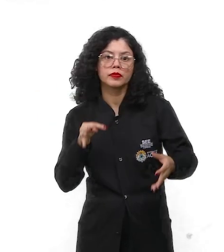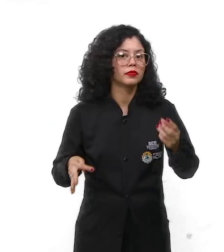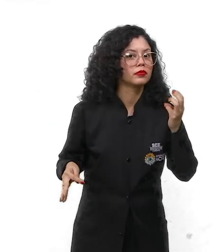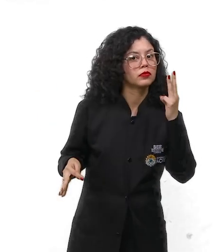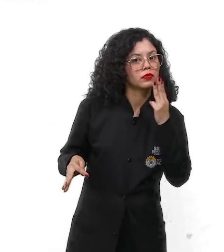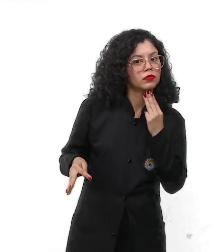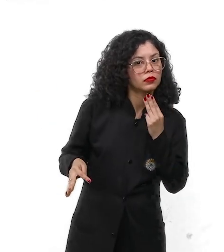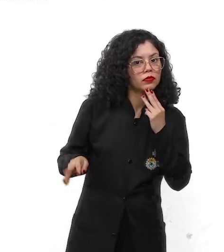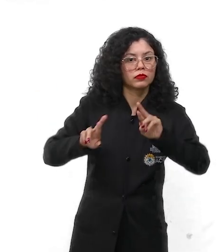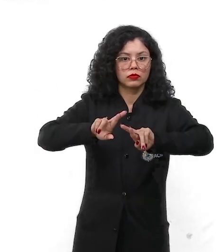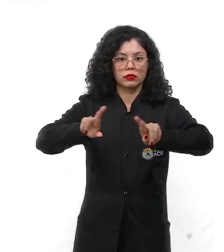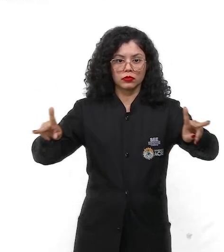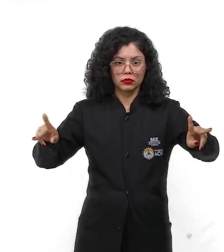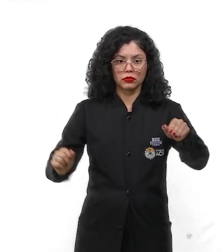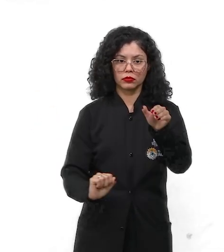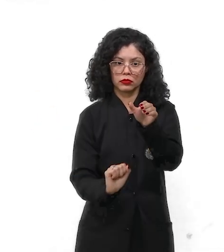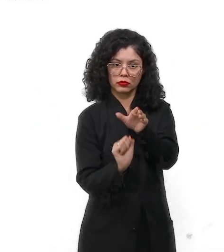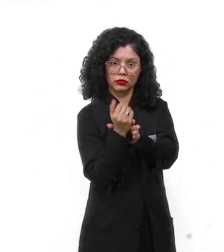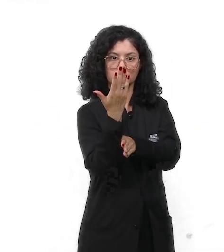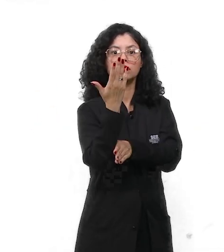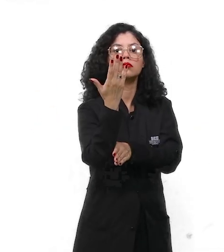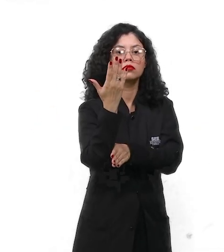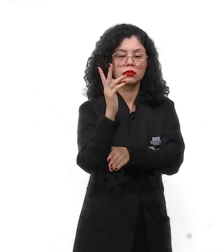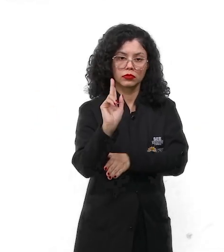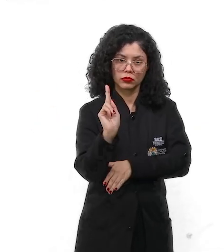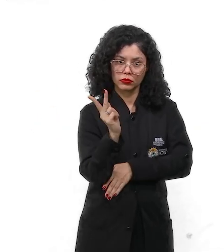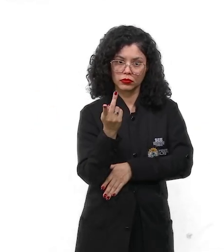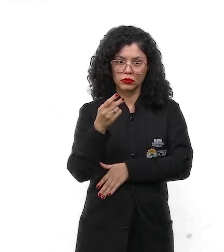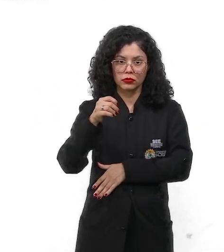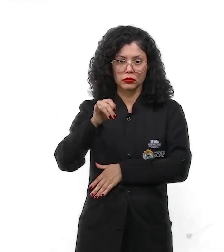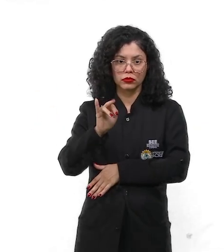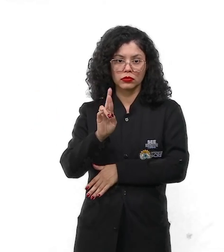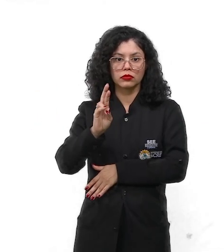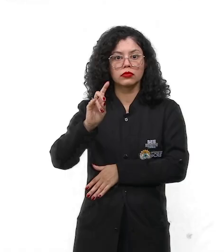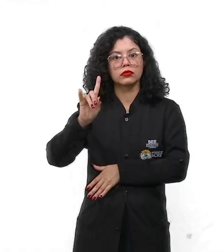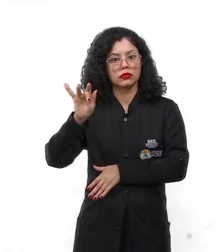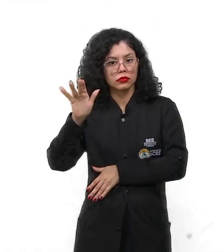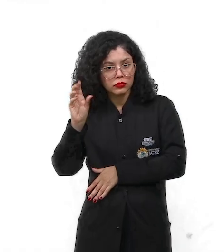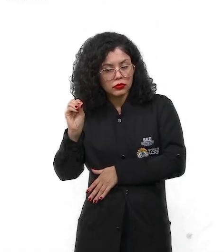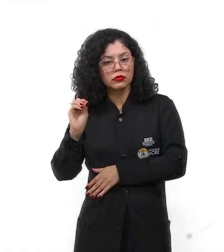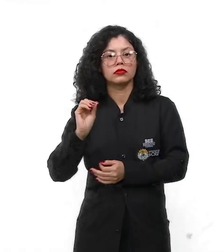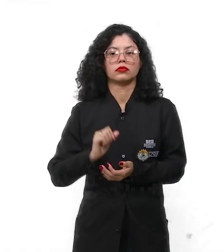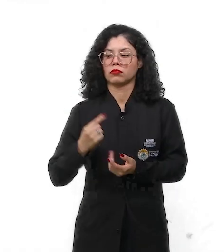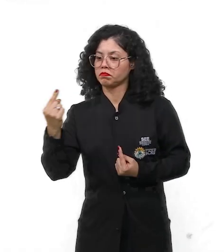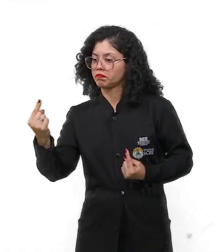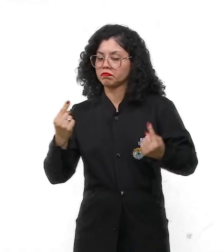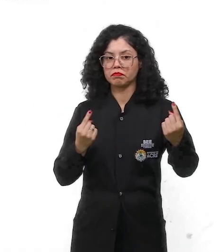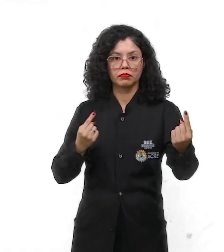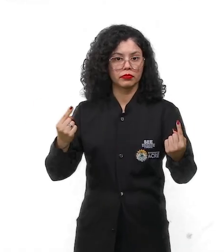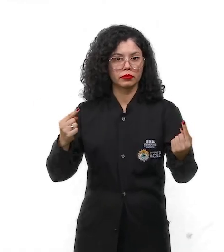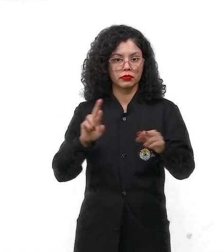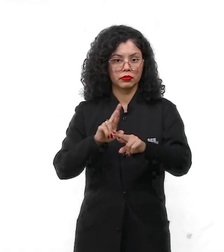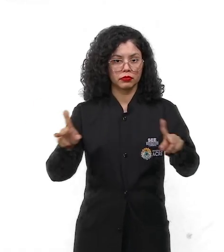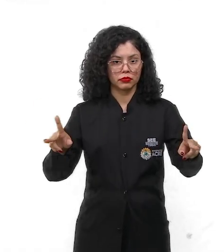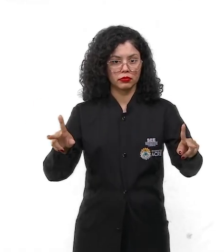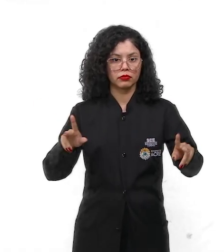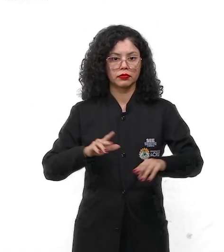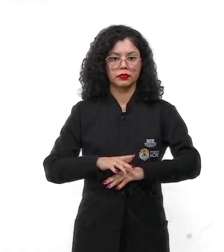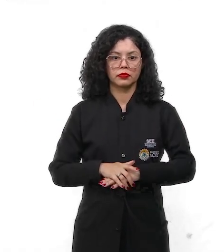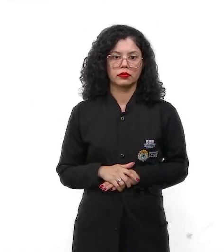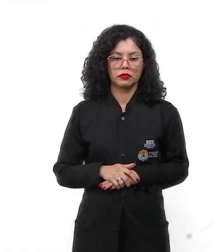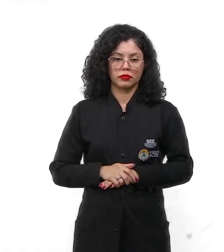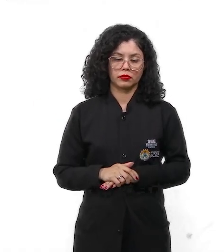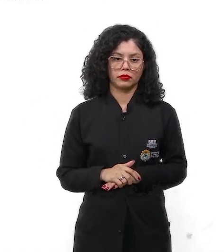E daí surge um híbrido. Tá? Quer dizer, ele nem é de uma espécie nem é da outra. Não está descrito isso